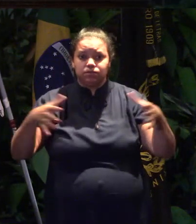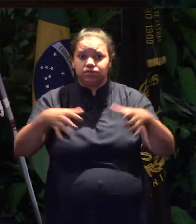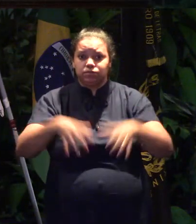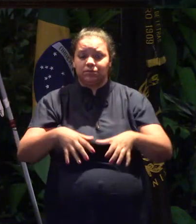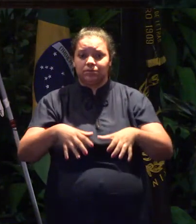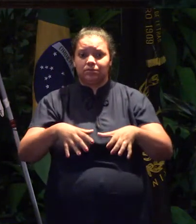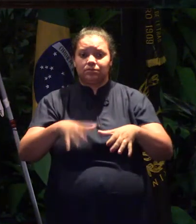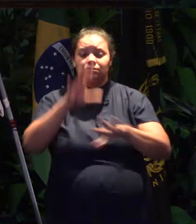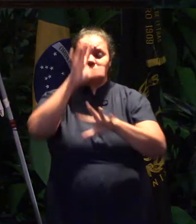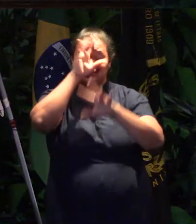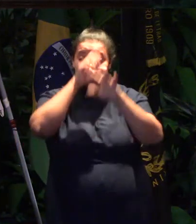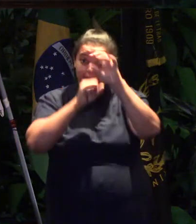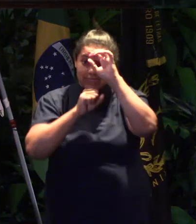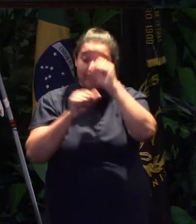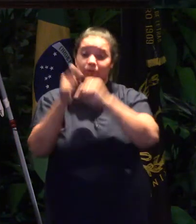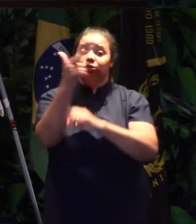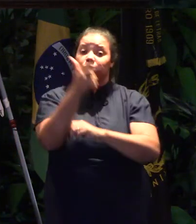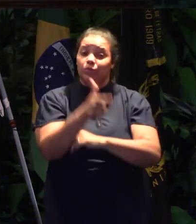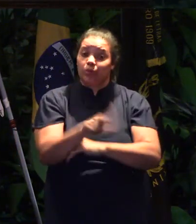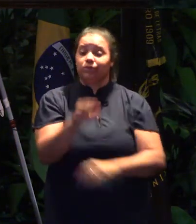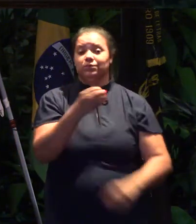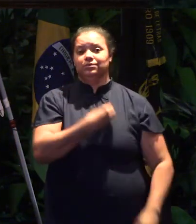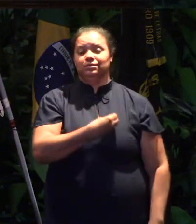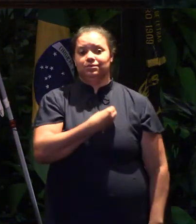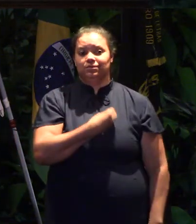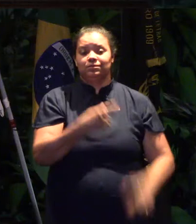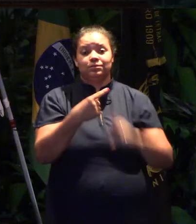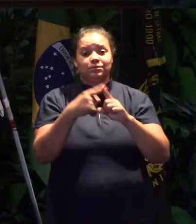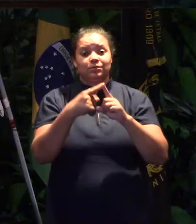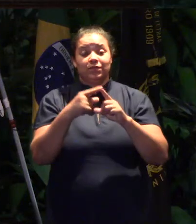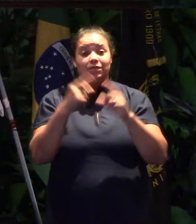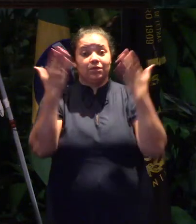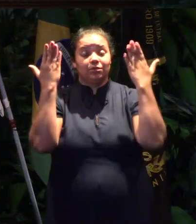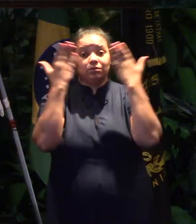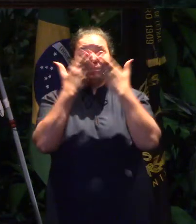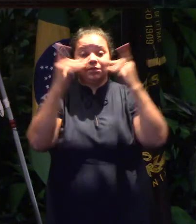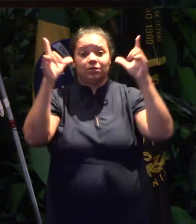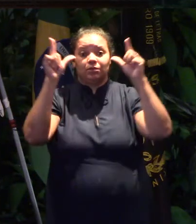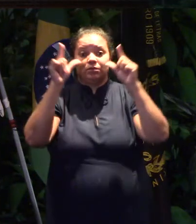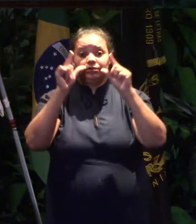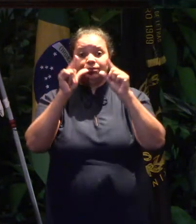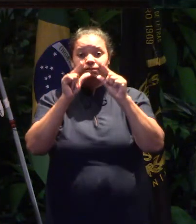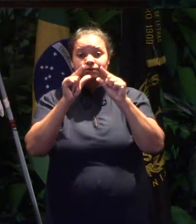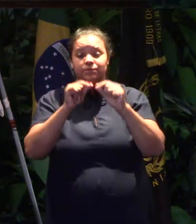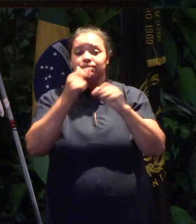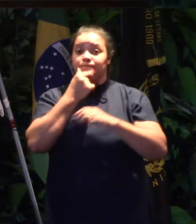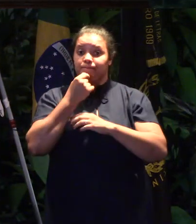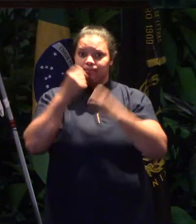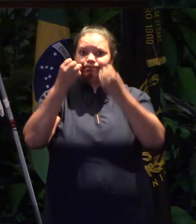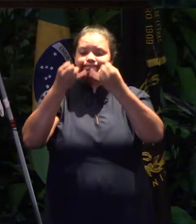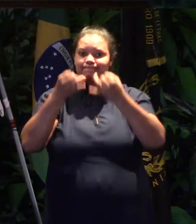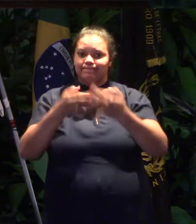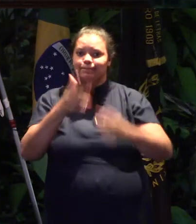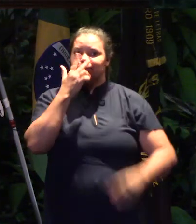que reaprender a viver sem a visão. Ele descreve um certo